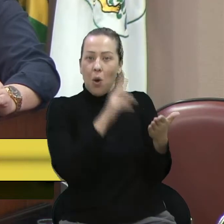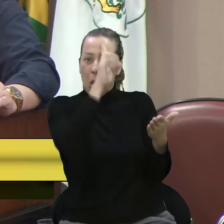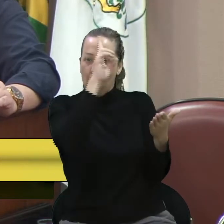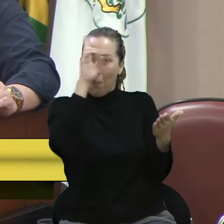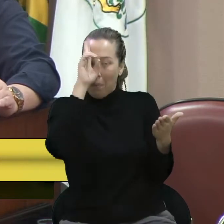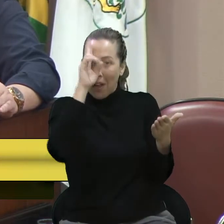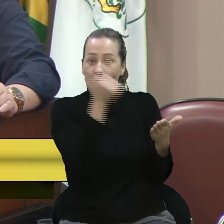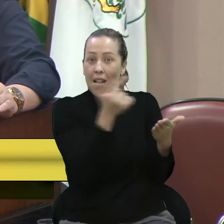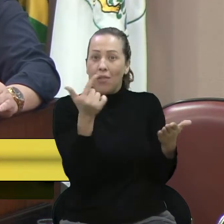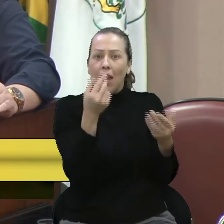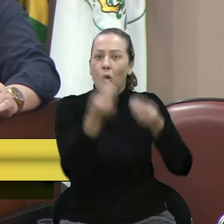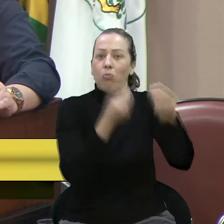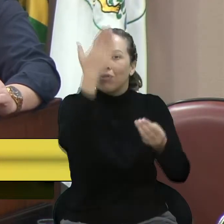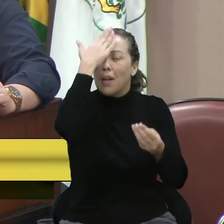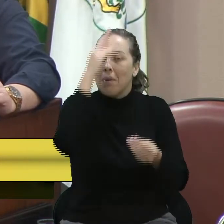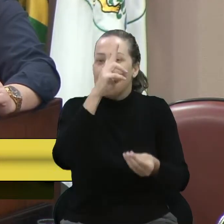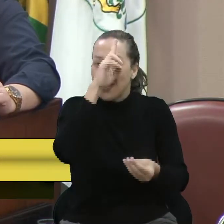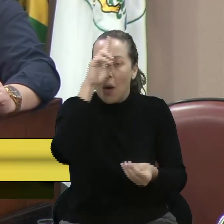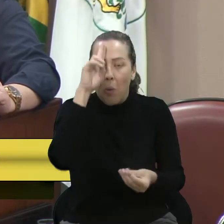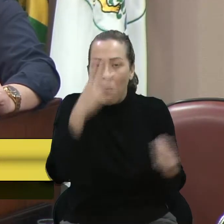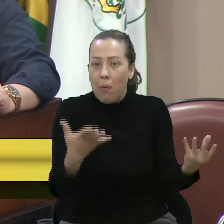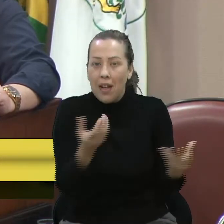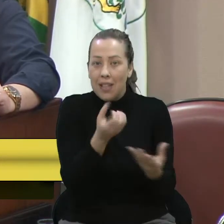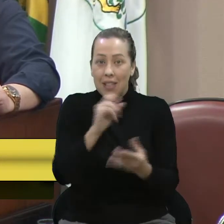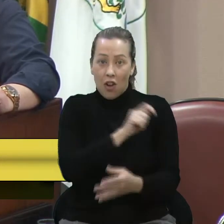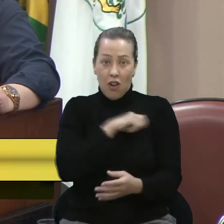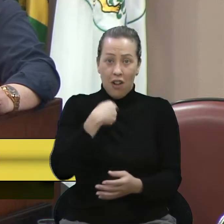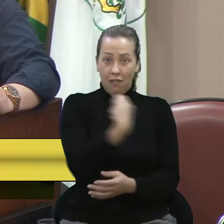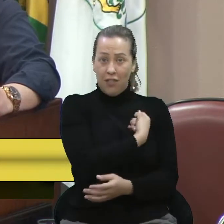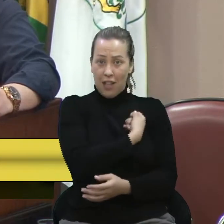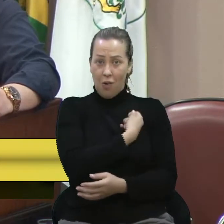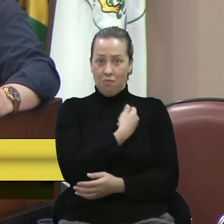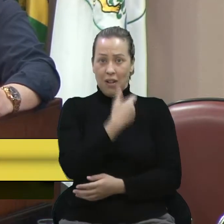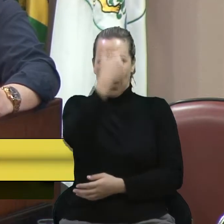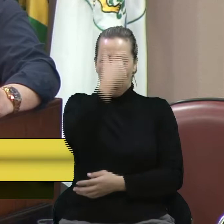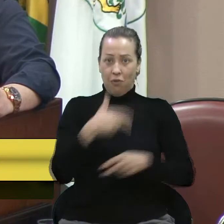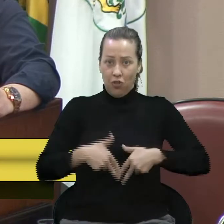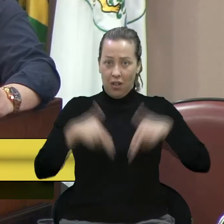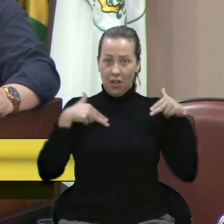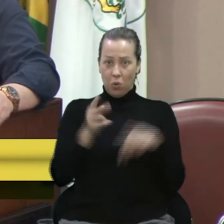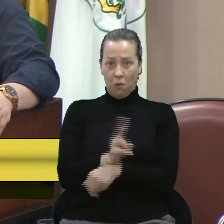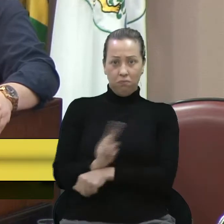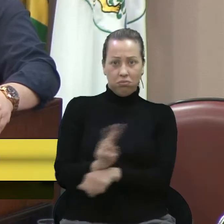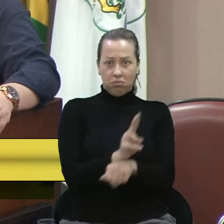nem identificação. Então, os fiscais de trânsito jamais poderiam